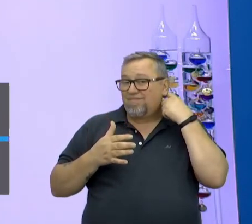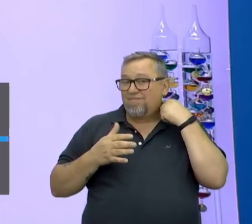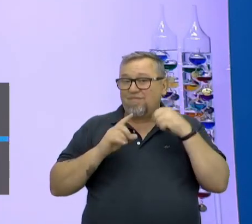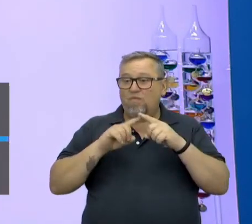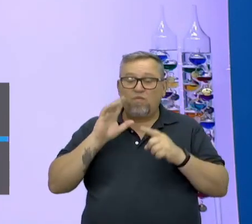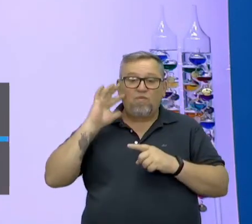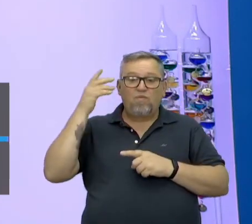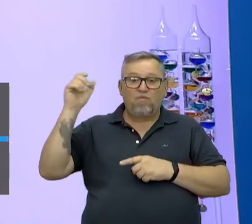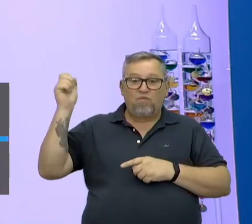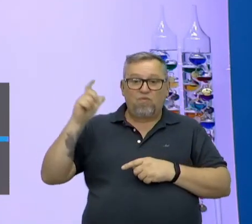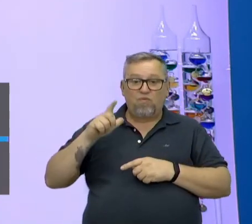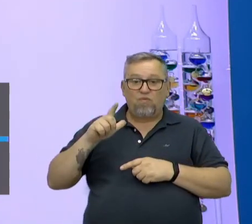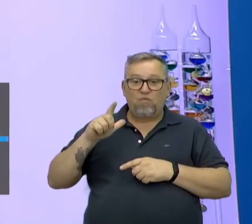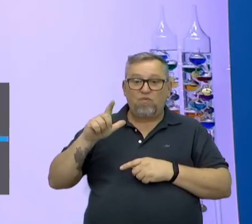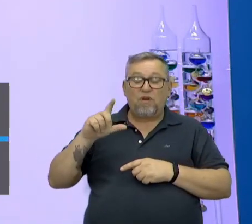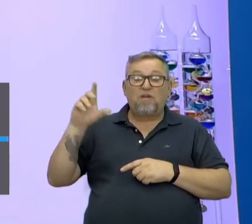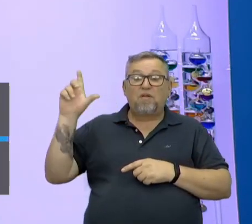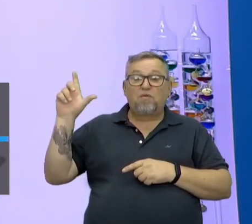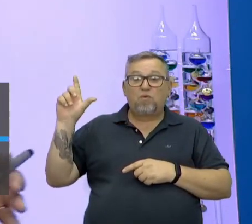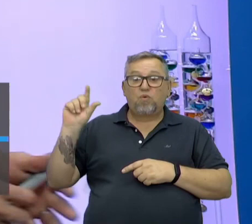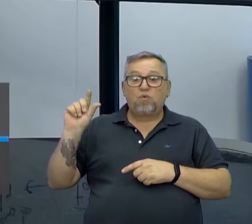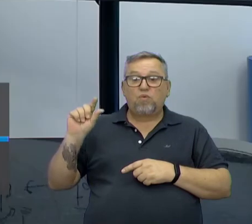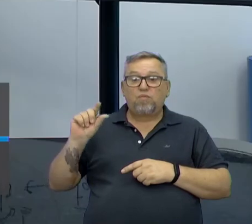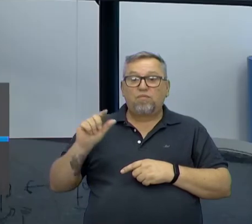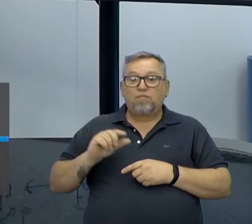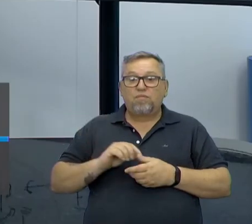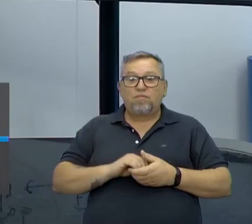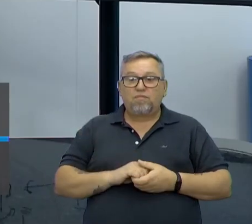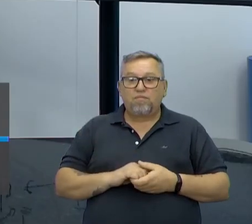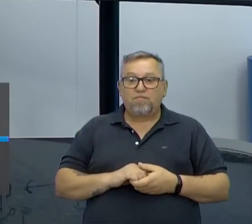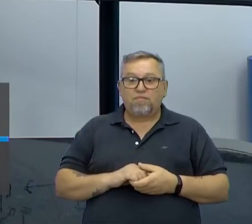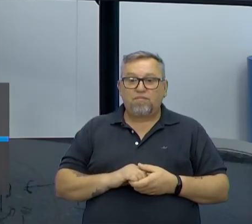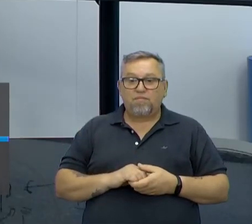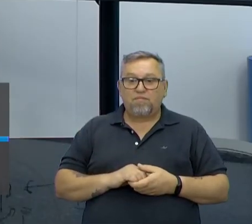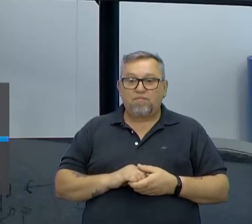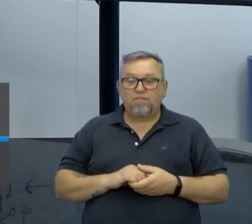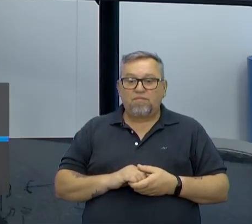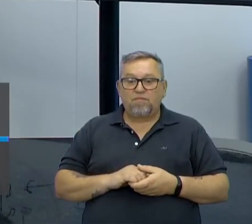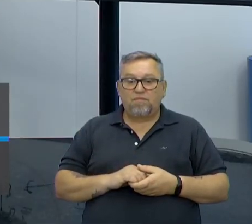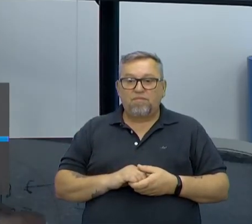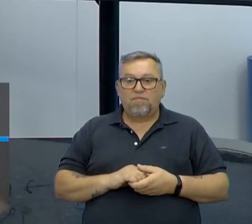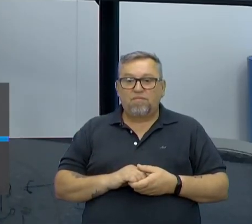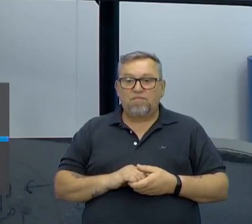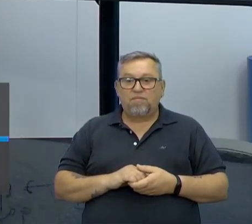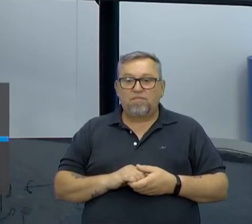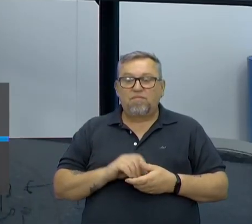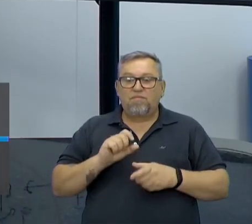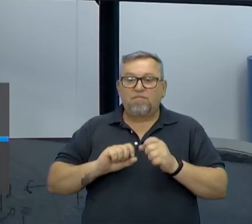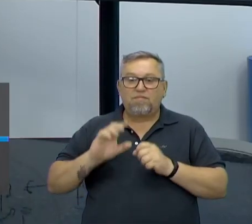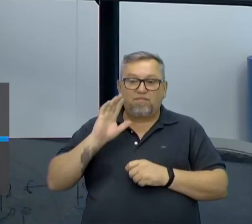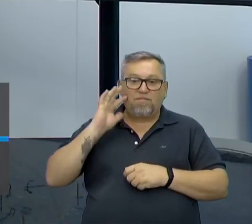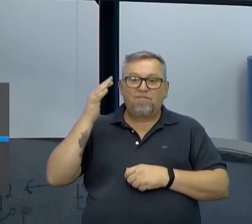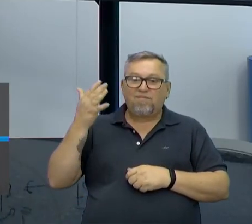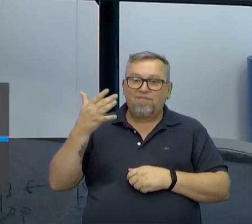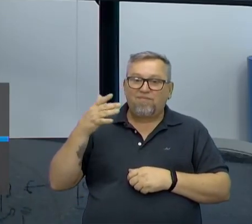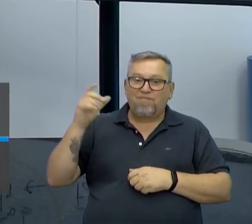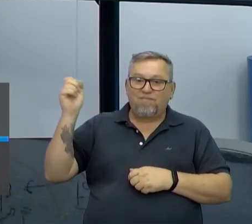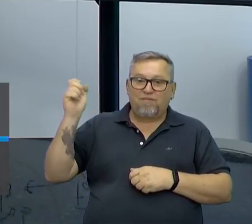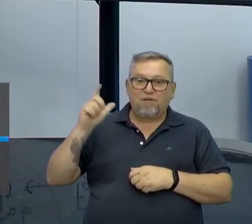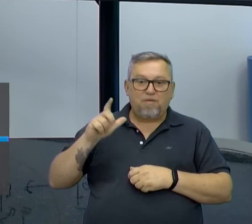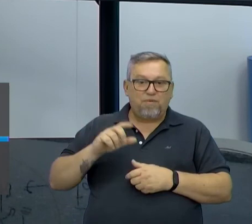estrelas, no Sol? E se isso diminuir? Se essa pressão de radiação começa a diminuir, o que acontece com o